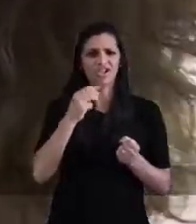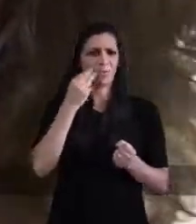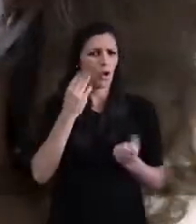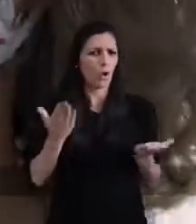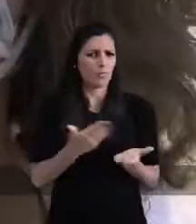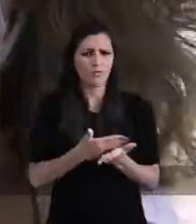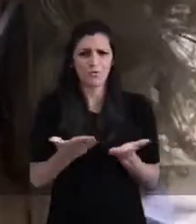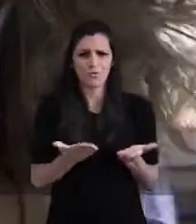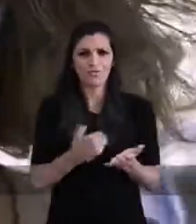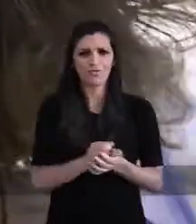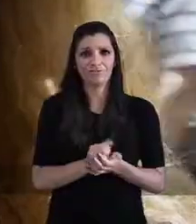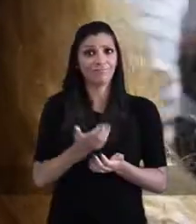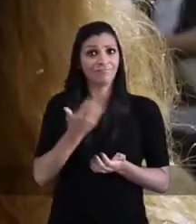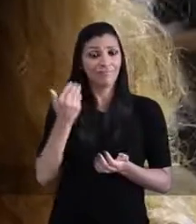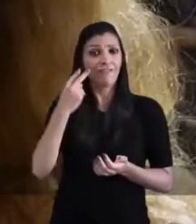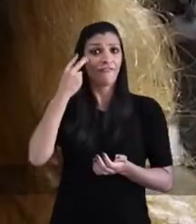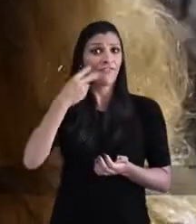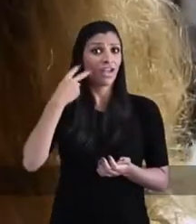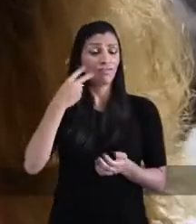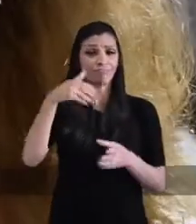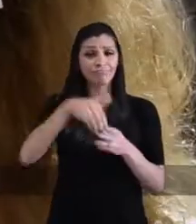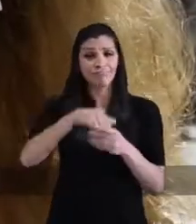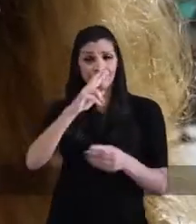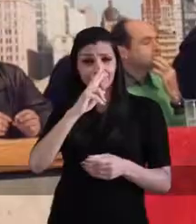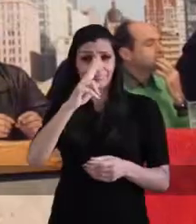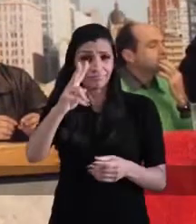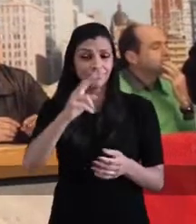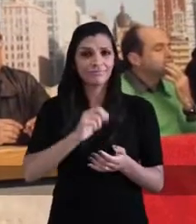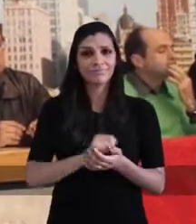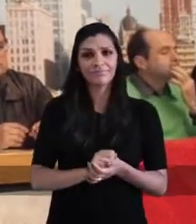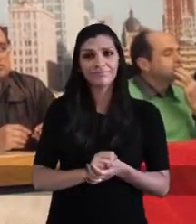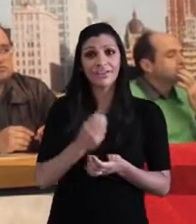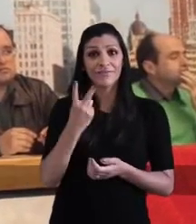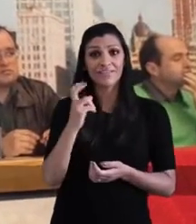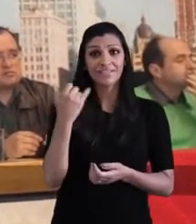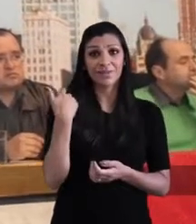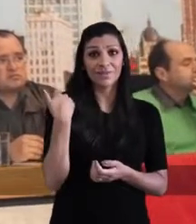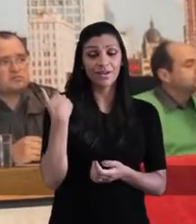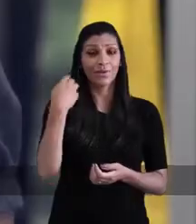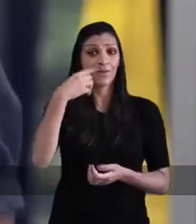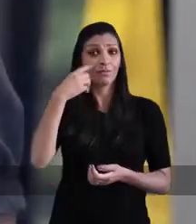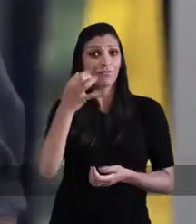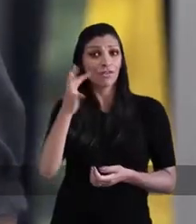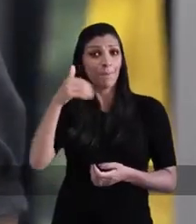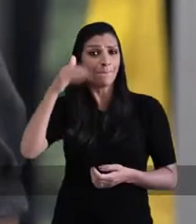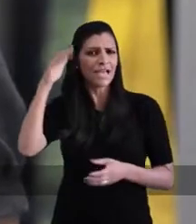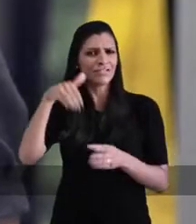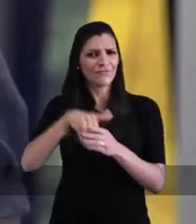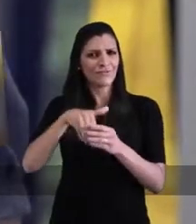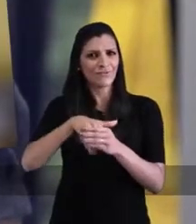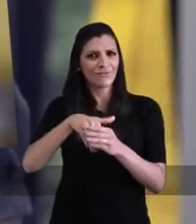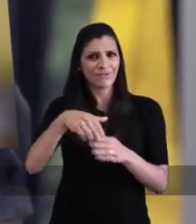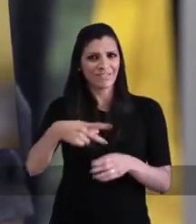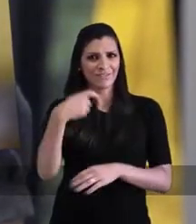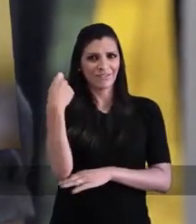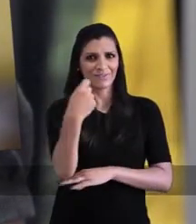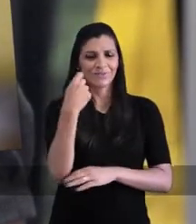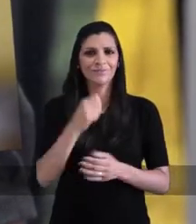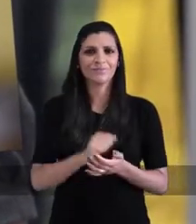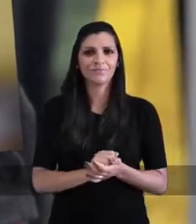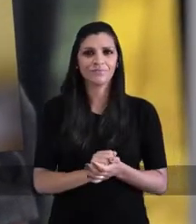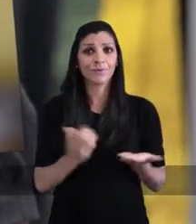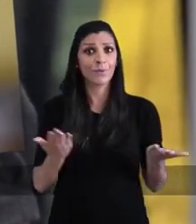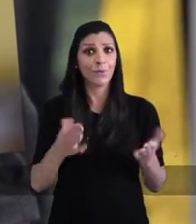a partir da maternidade. Manuela não começou hoje. Ela foi eleita vereadora com uma votação histórica. Com 25 anos,